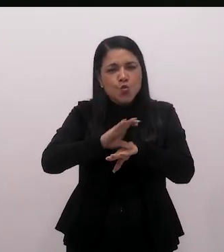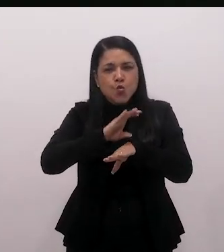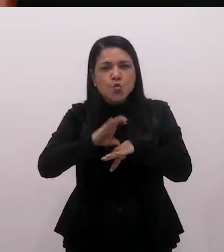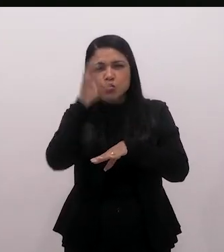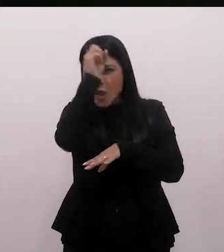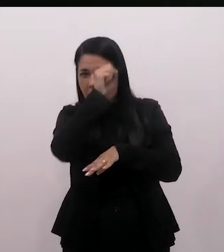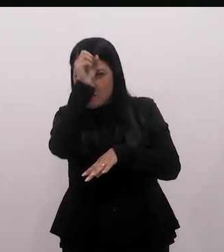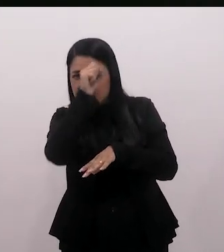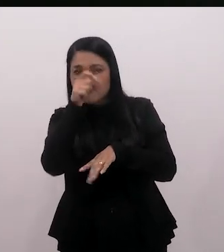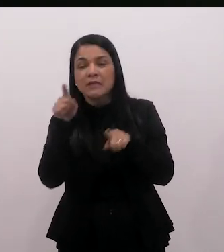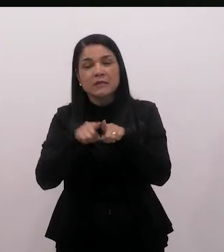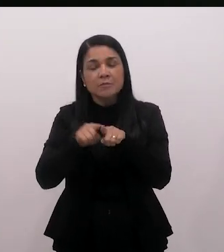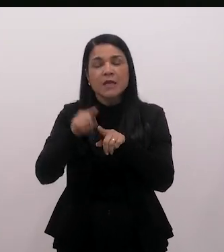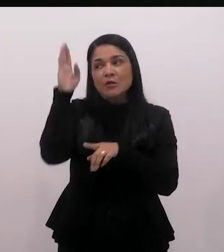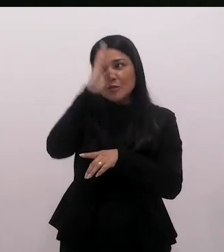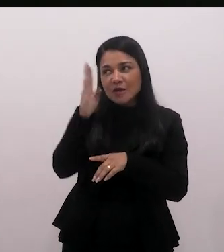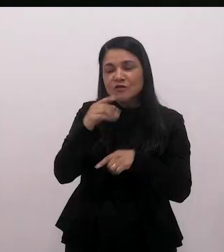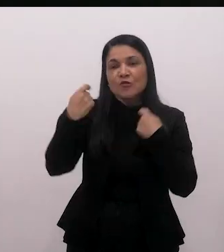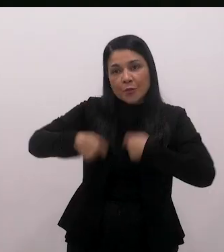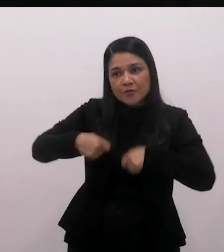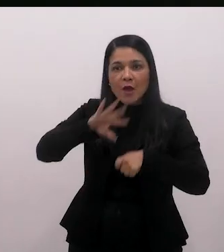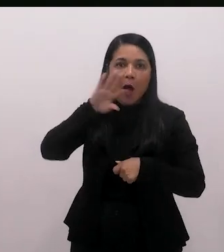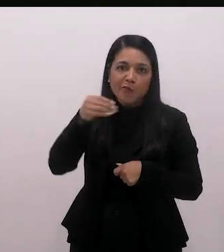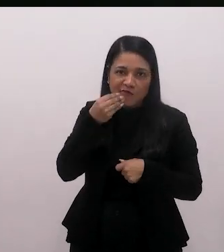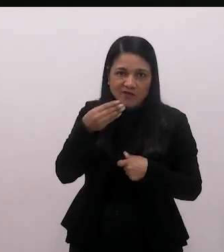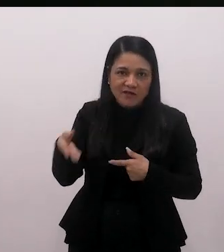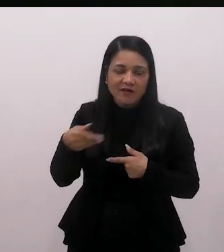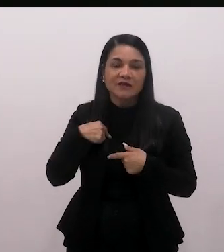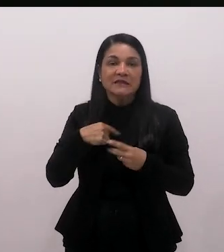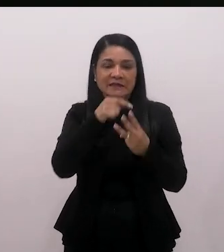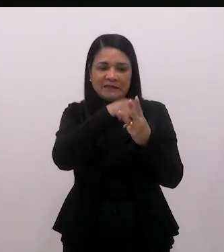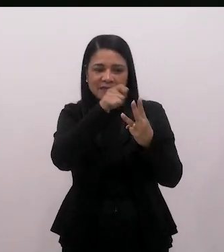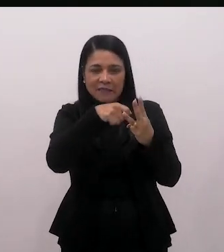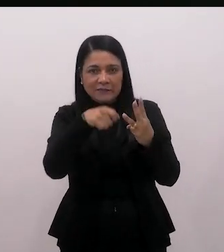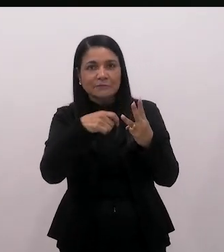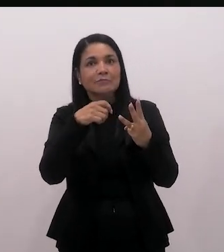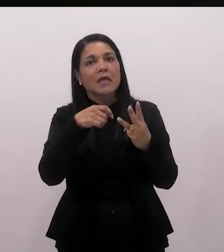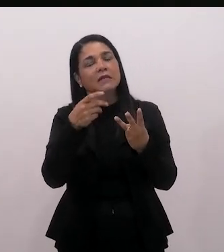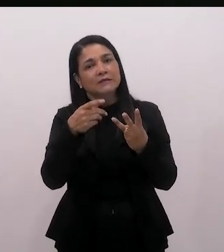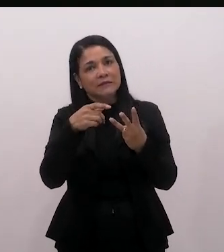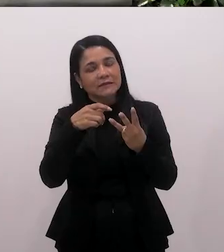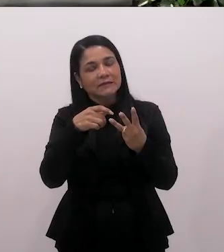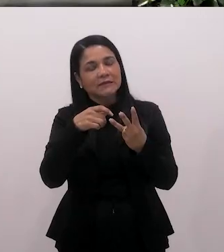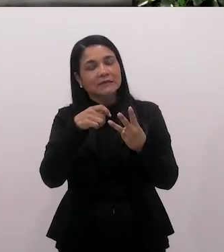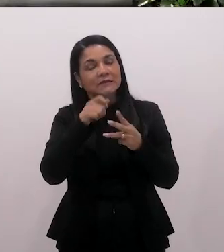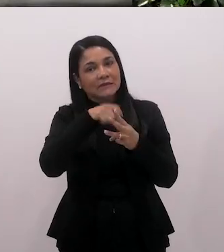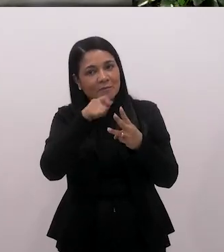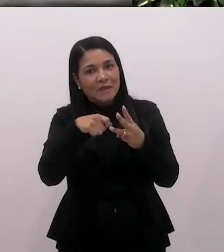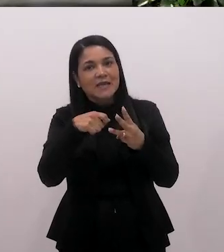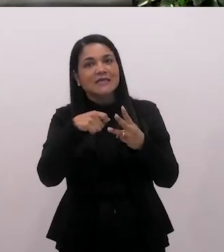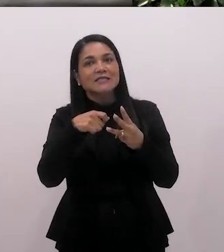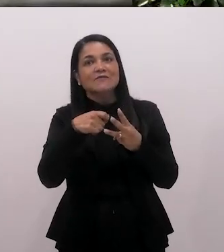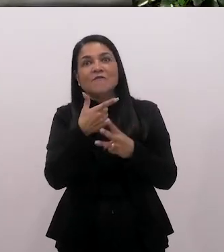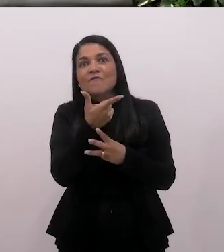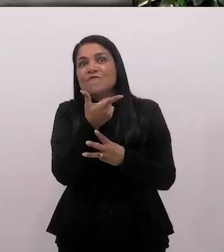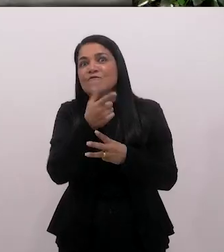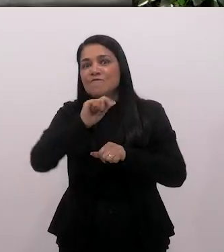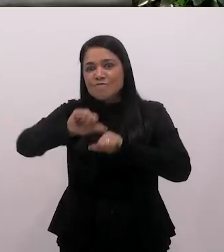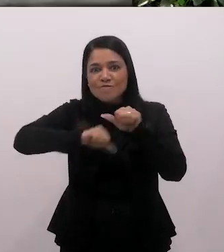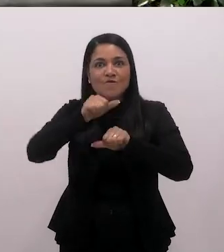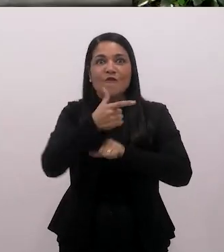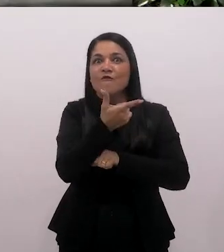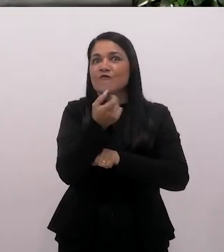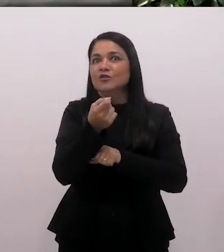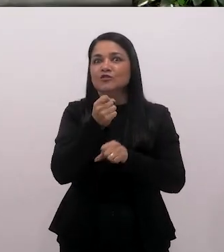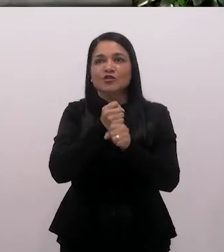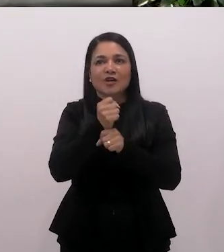que eu sei que isso vai pegar bem também lá no Brasil e tudo mais. Claro que esses 3 meses transformaram-se 20 anos, mas eu sempre voltando, sempre